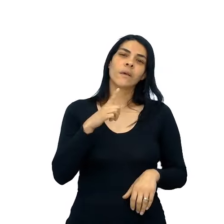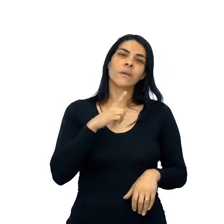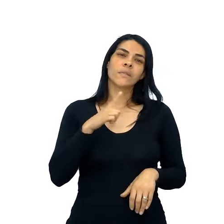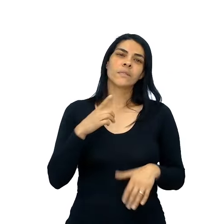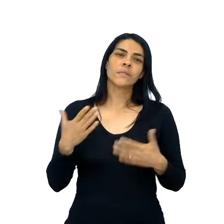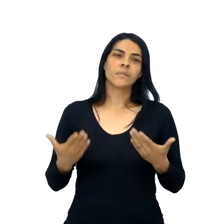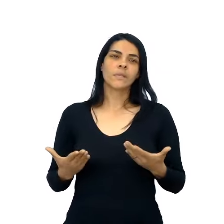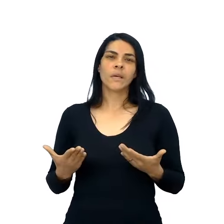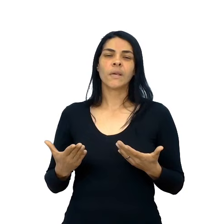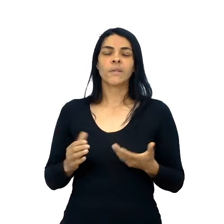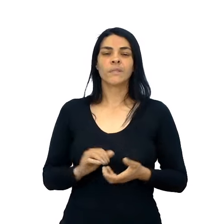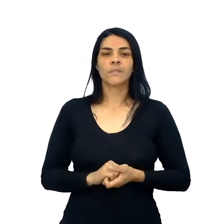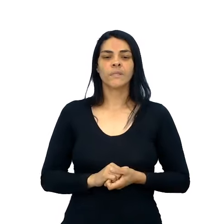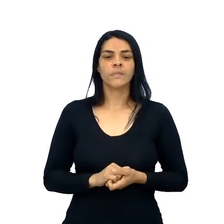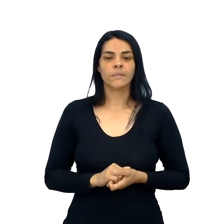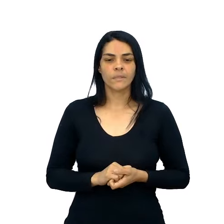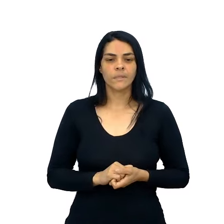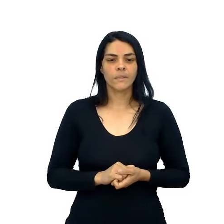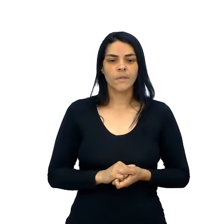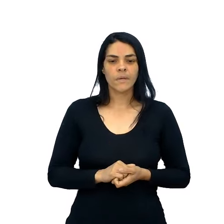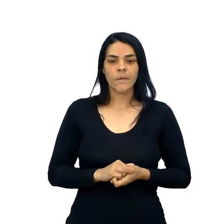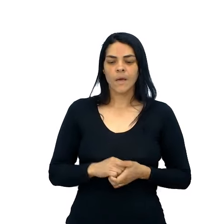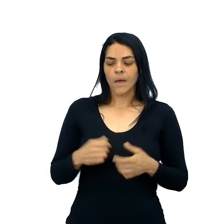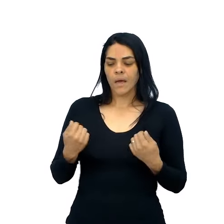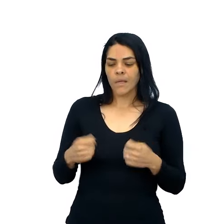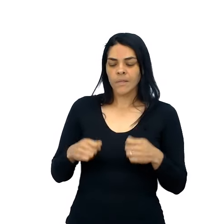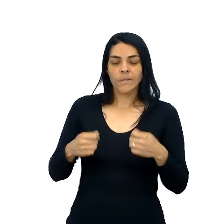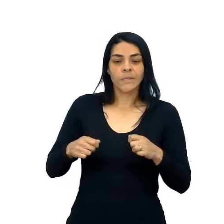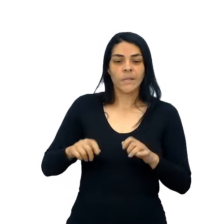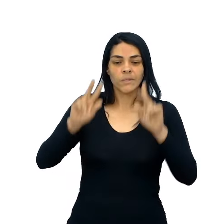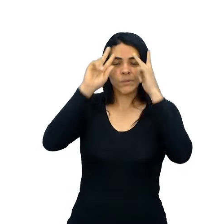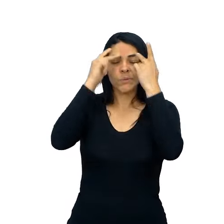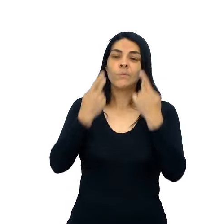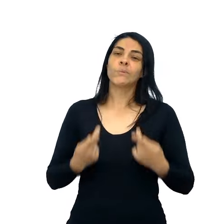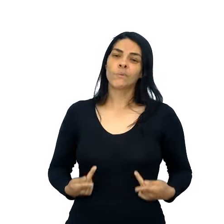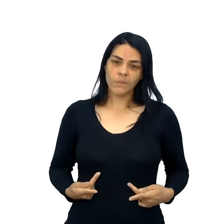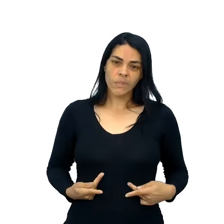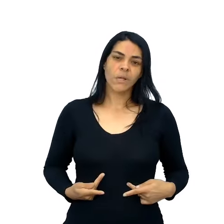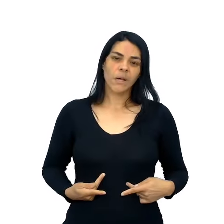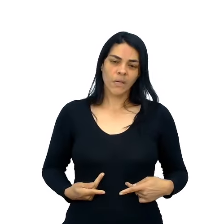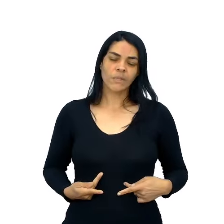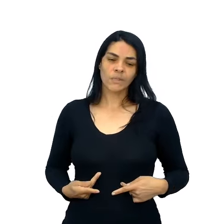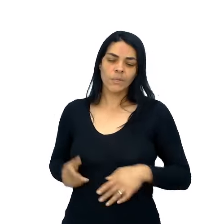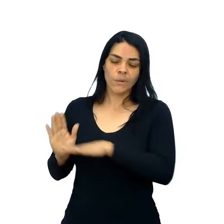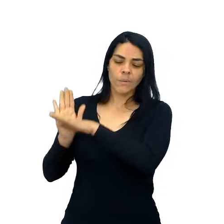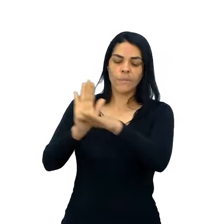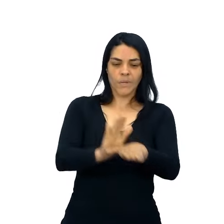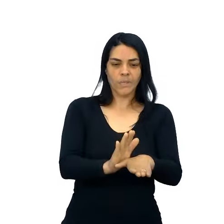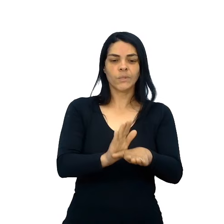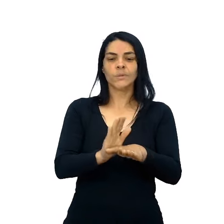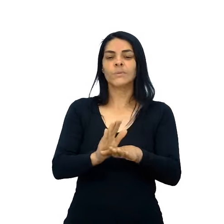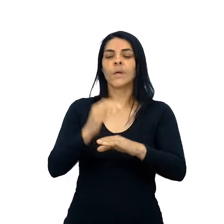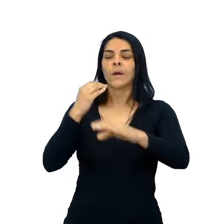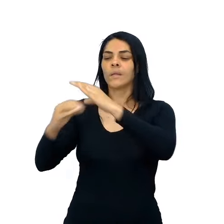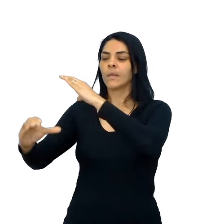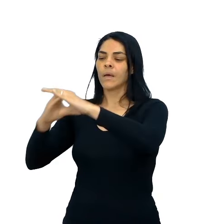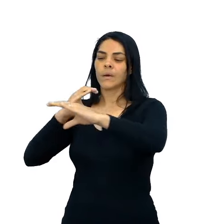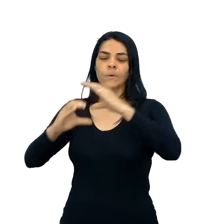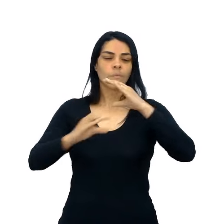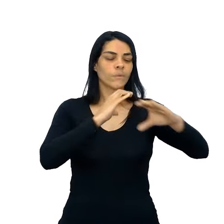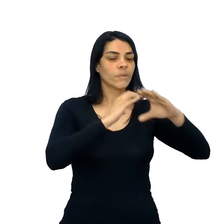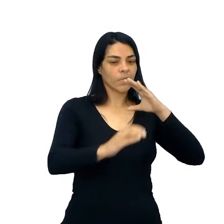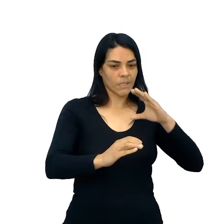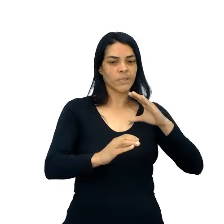essa produção escrita existe como uma necessidade humana. Então, ela vem para atender as necessidades comunicativas dos